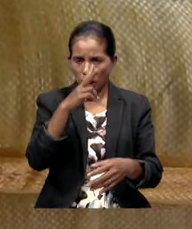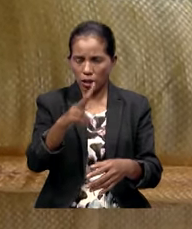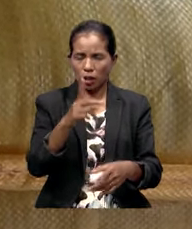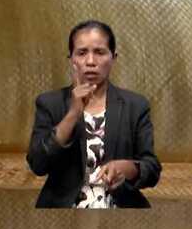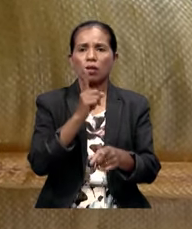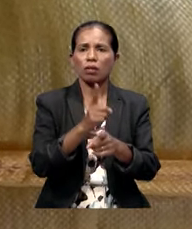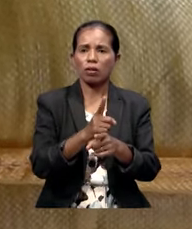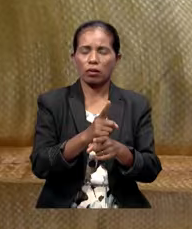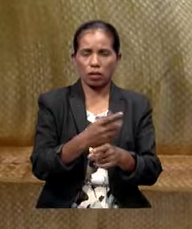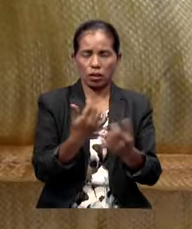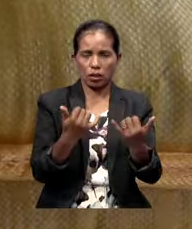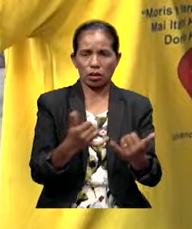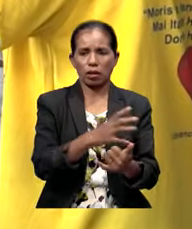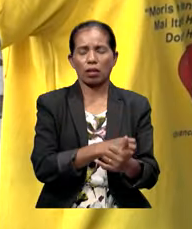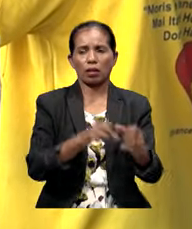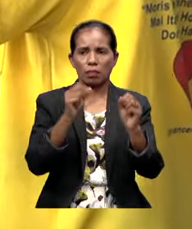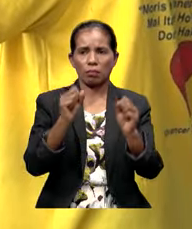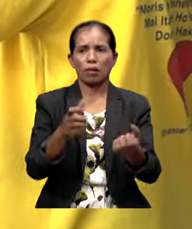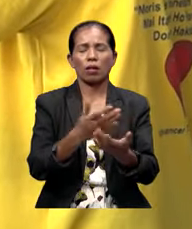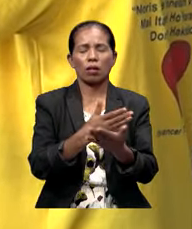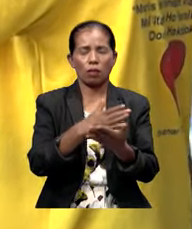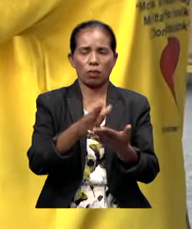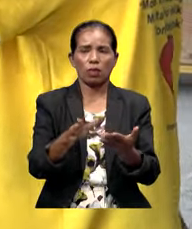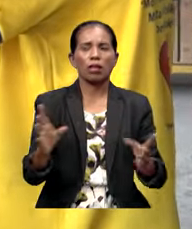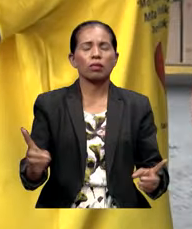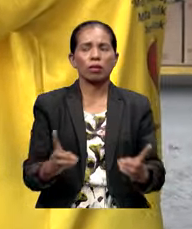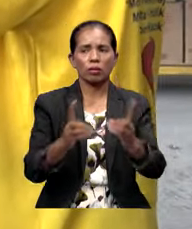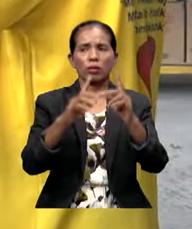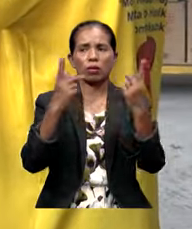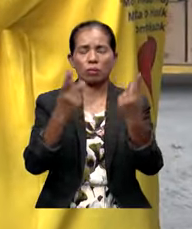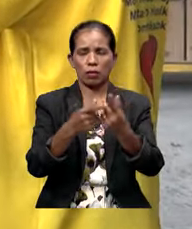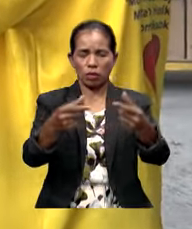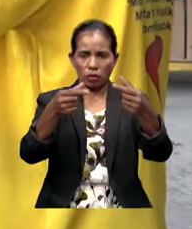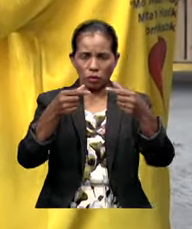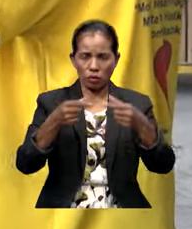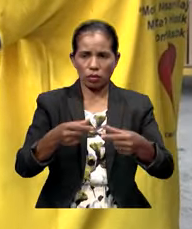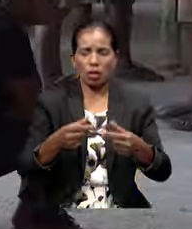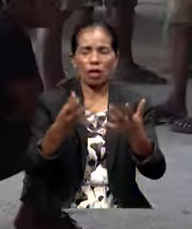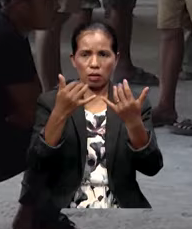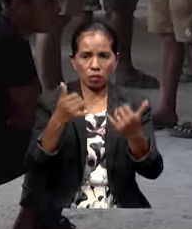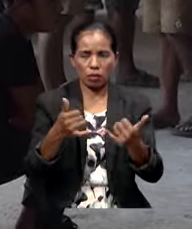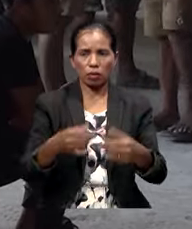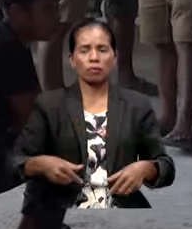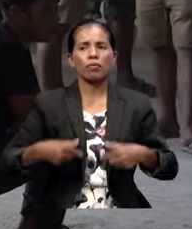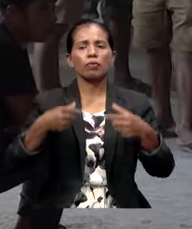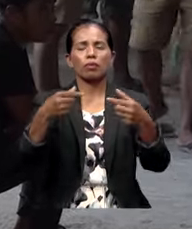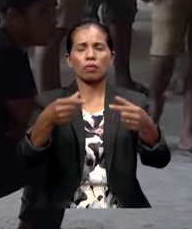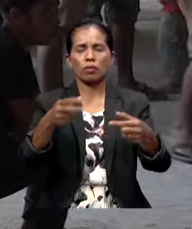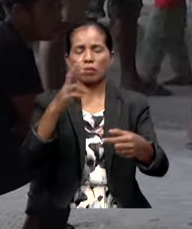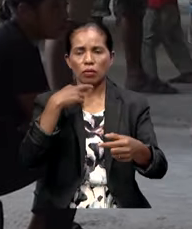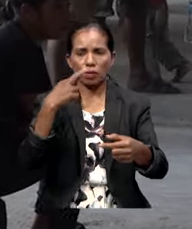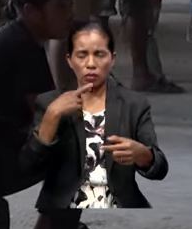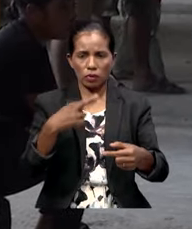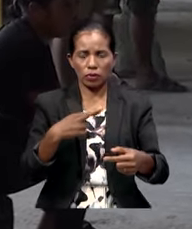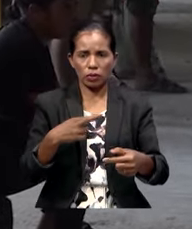imediatamente situação idane para bele hola meniras ruma hasoru companhia fornecedor sira nebe maka gorda dau fornece ela for subsidio nebe